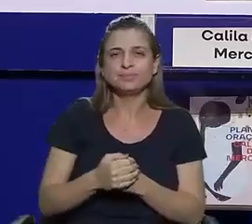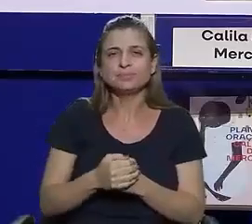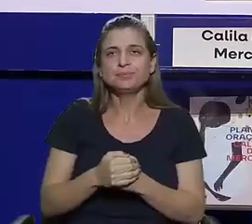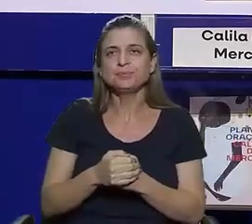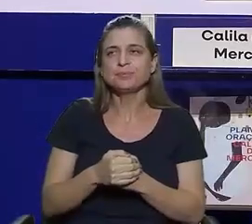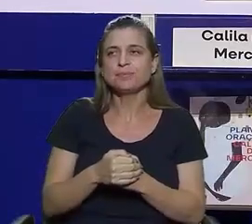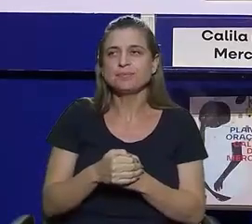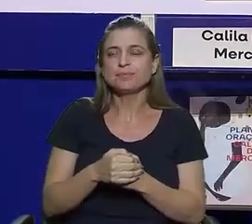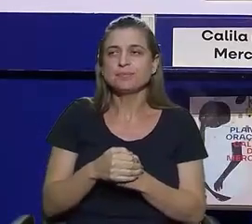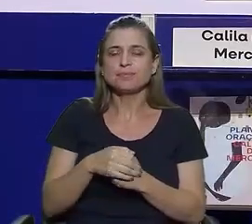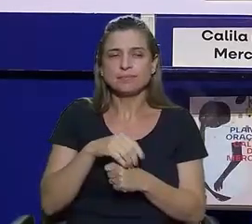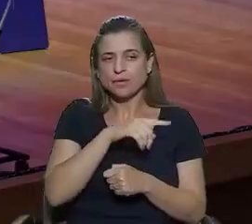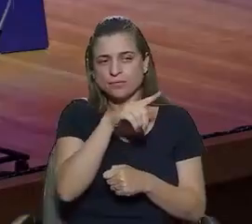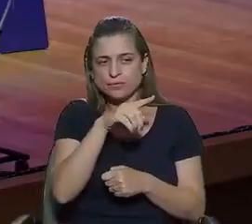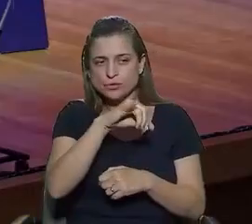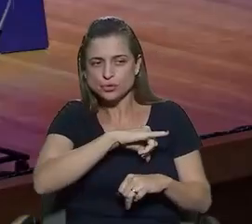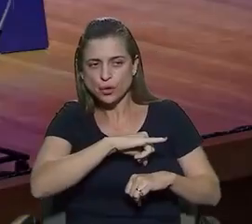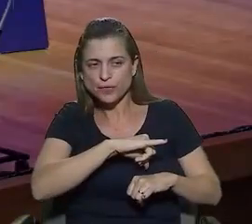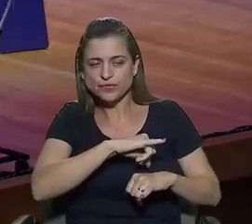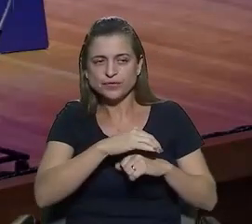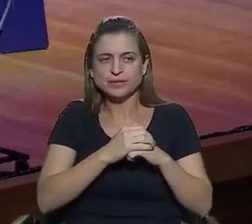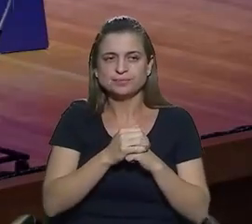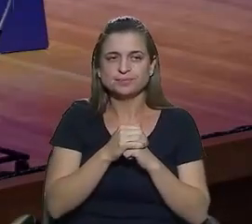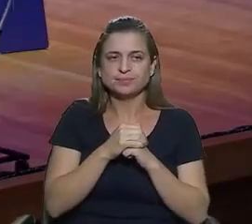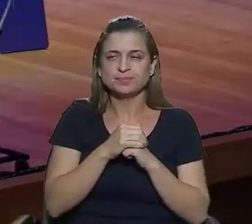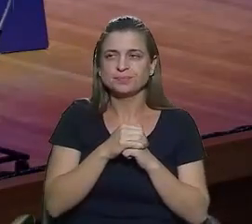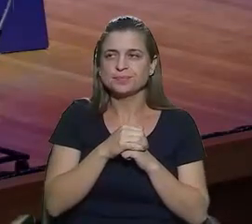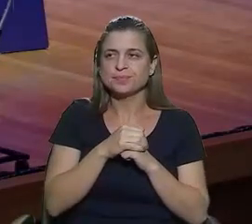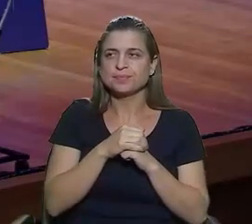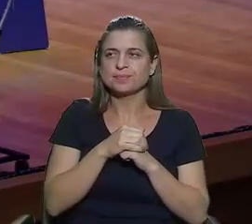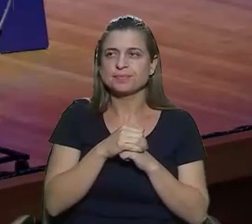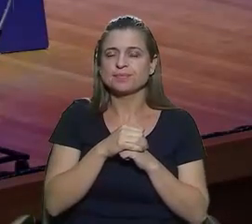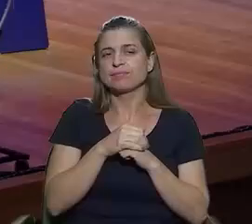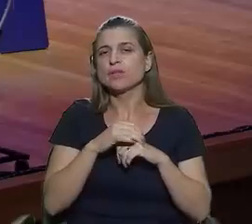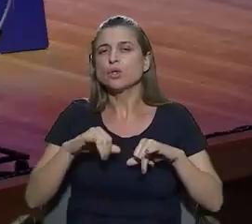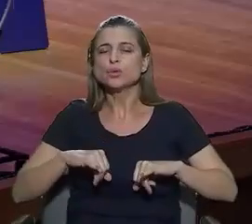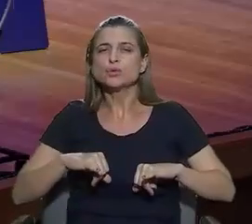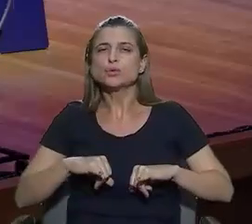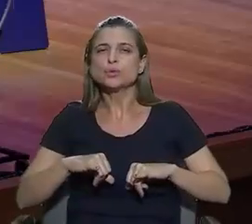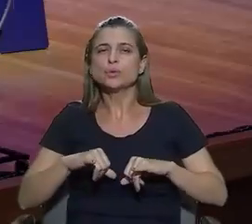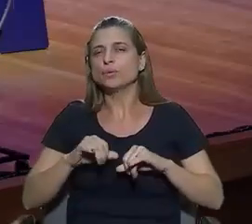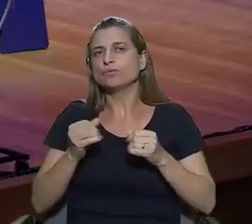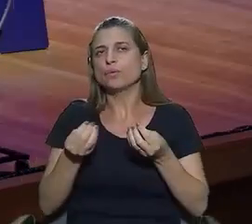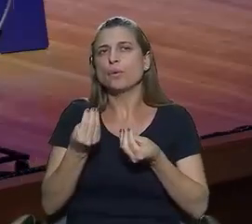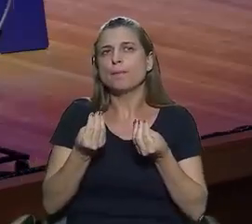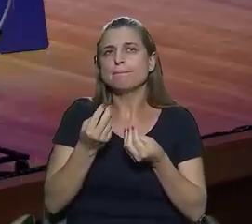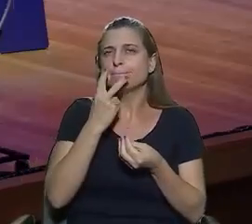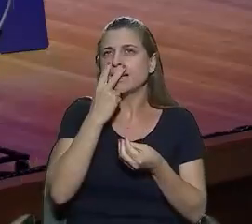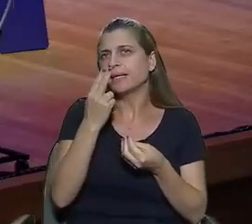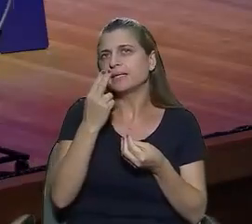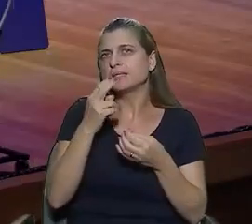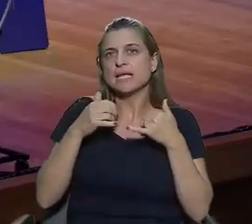aí eu Você vejo... sofre, Marcelino? Hã? Você sofre? Eu sofro assim, eu vou dizer o seguinte, escrever é energia.